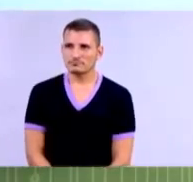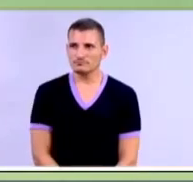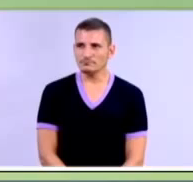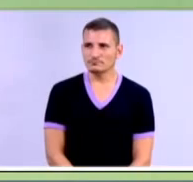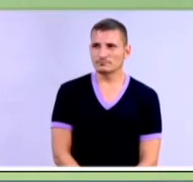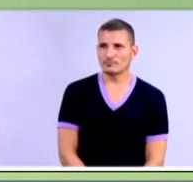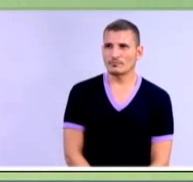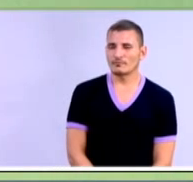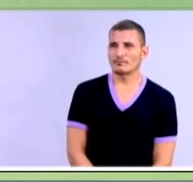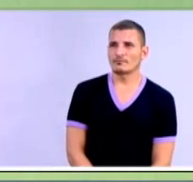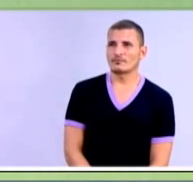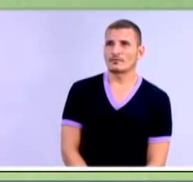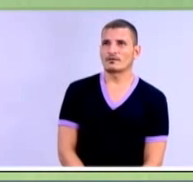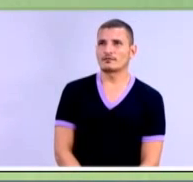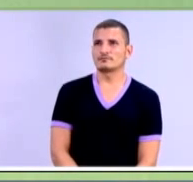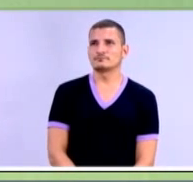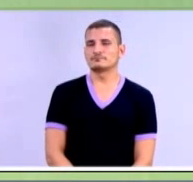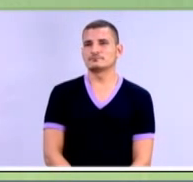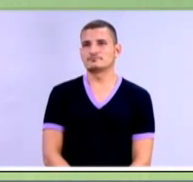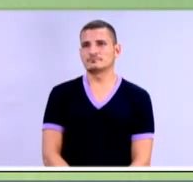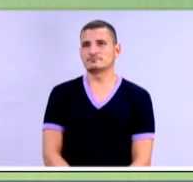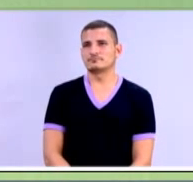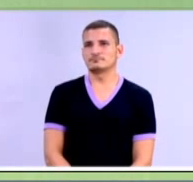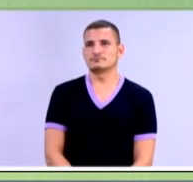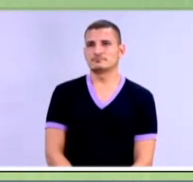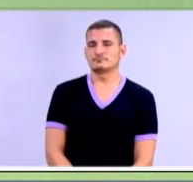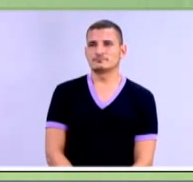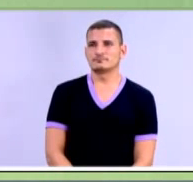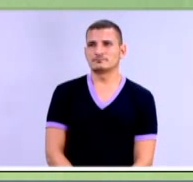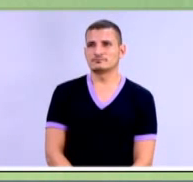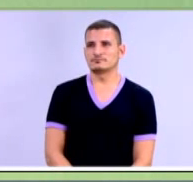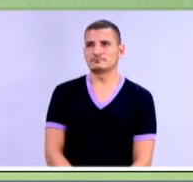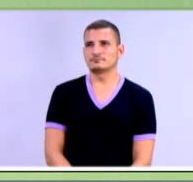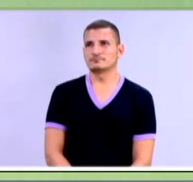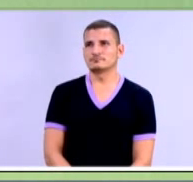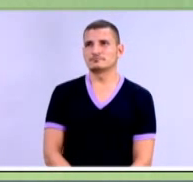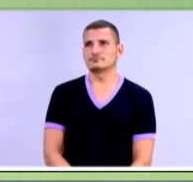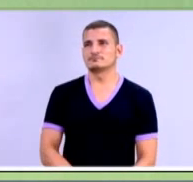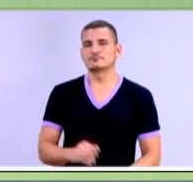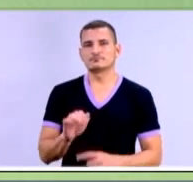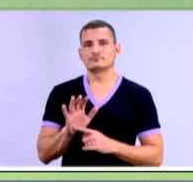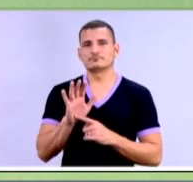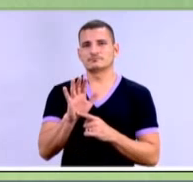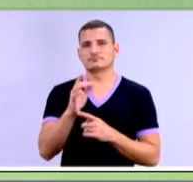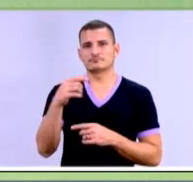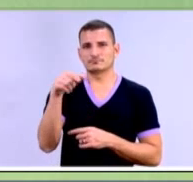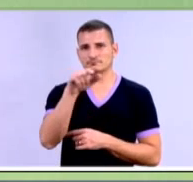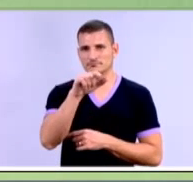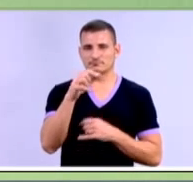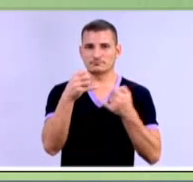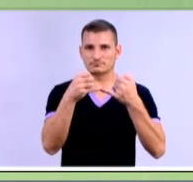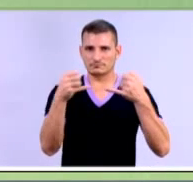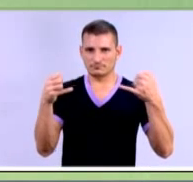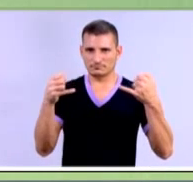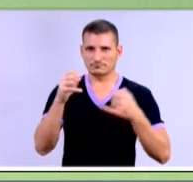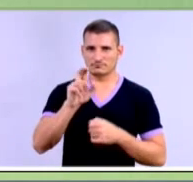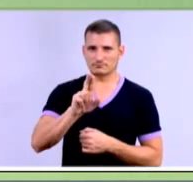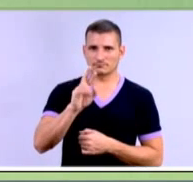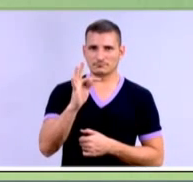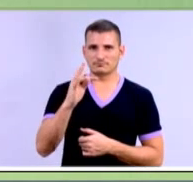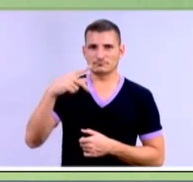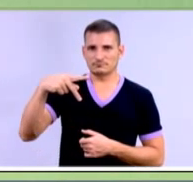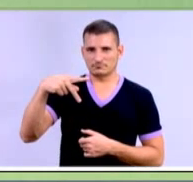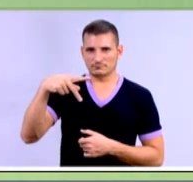Bom, e aí a gente apresenta aqui para vocês o cabo UTP, né? Nós